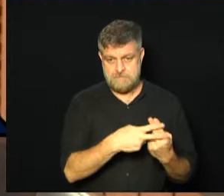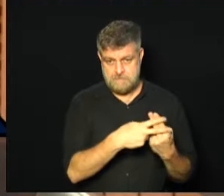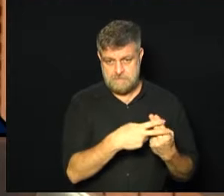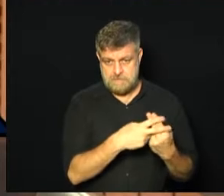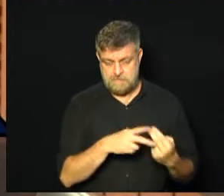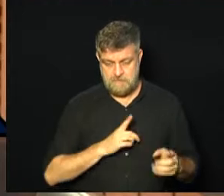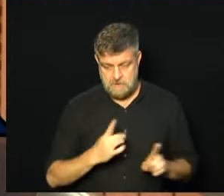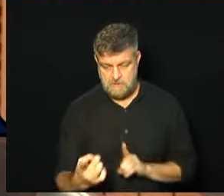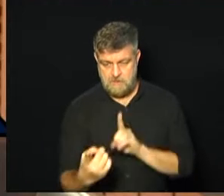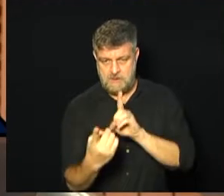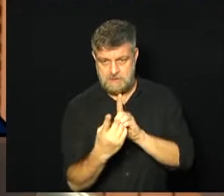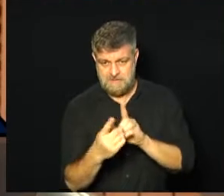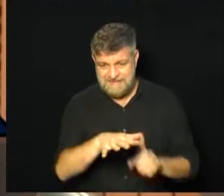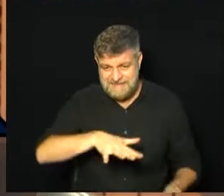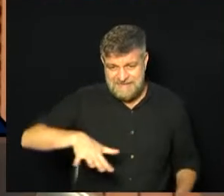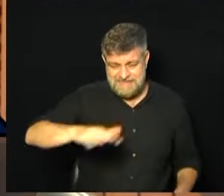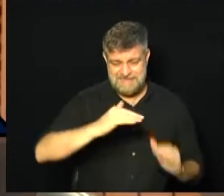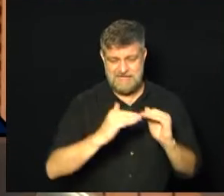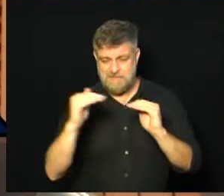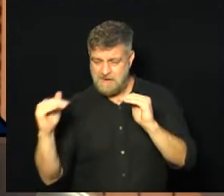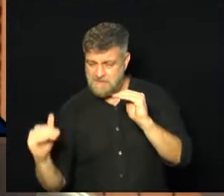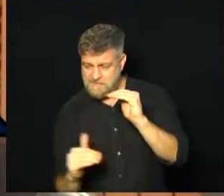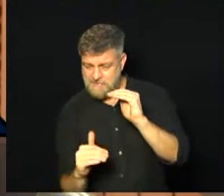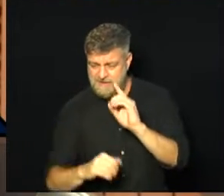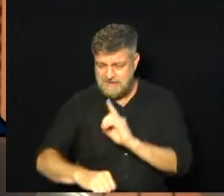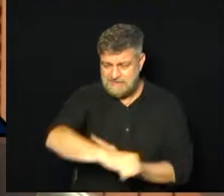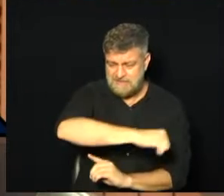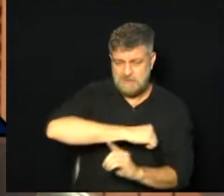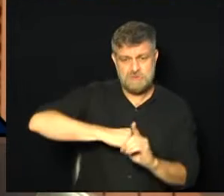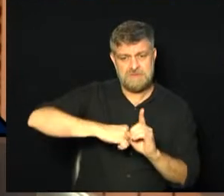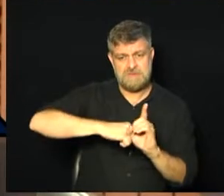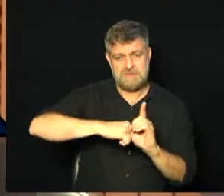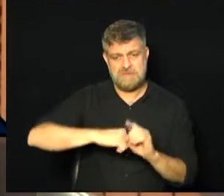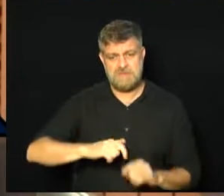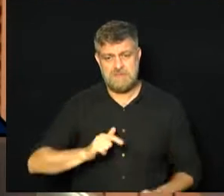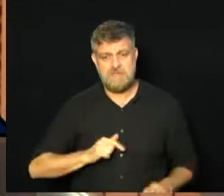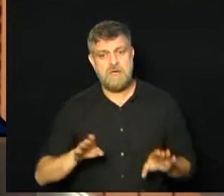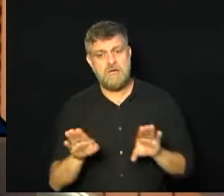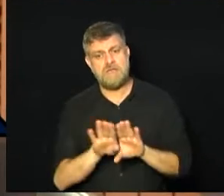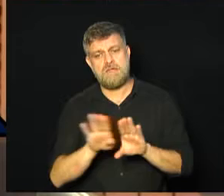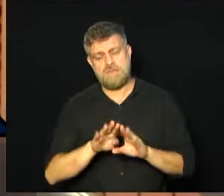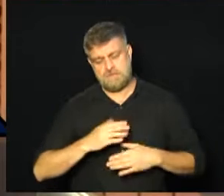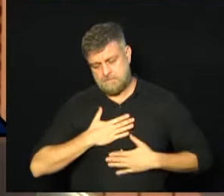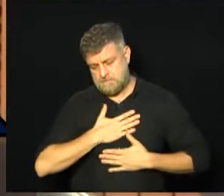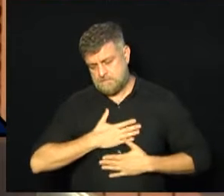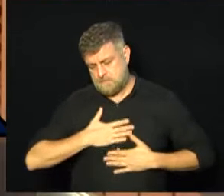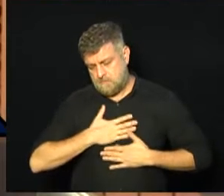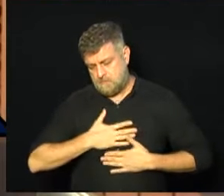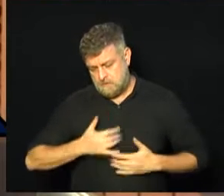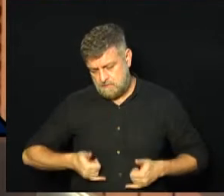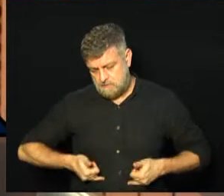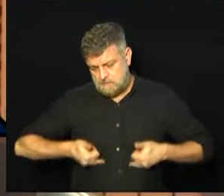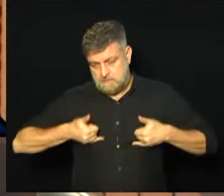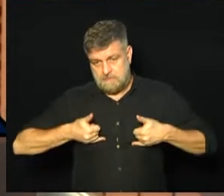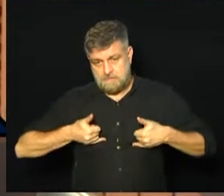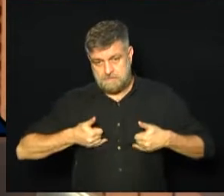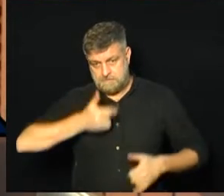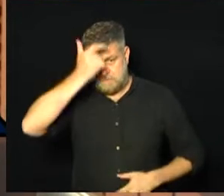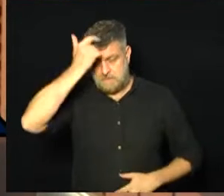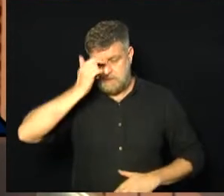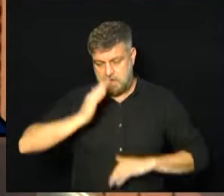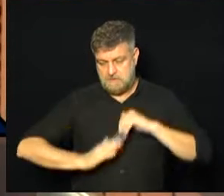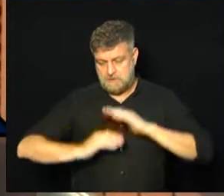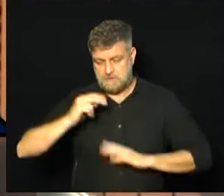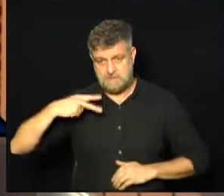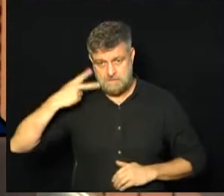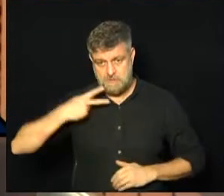atendimento aos setores mais vulneráveis da nossa sociedade. Então, também é com muita honra que o nosso mandato está